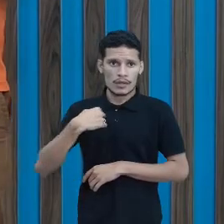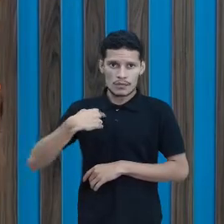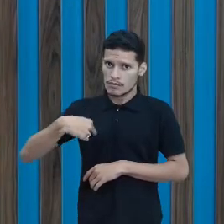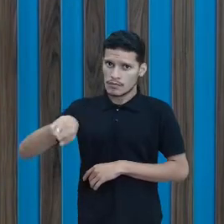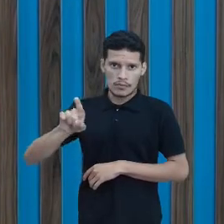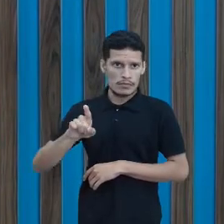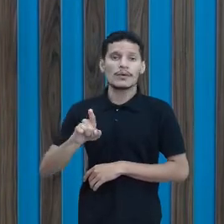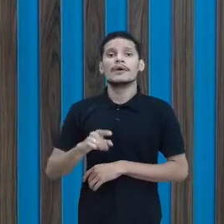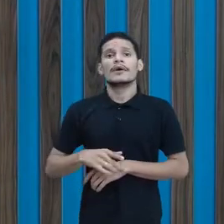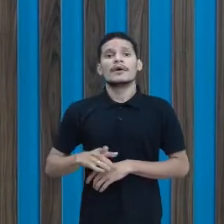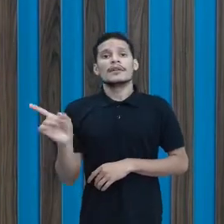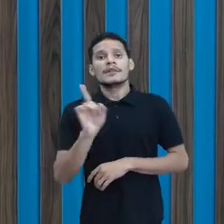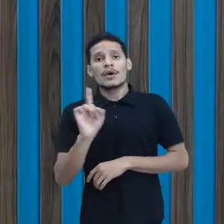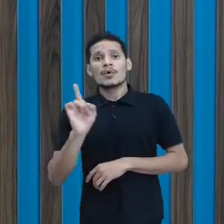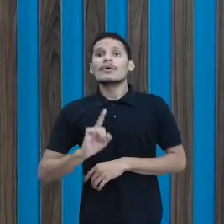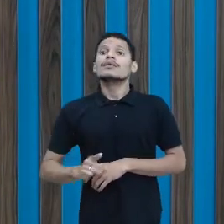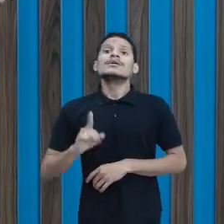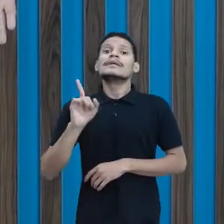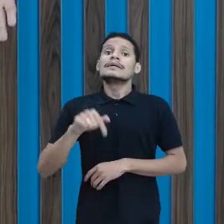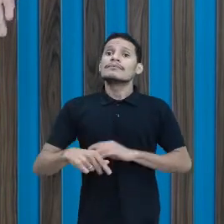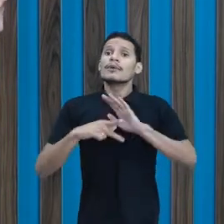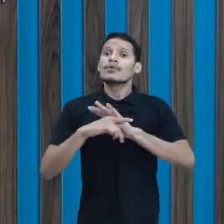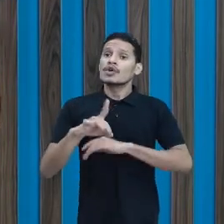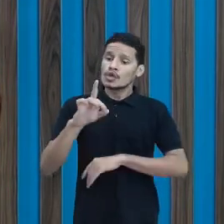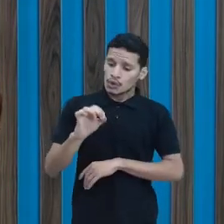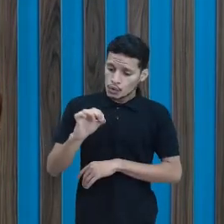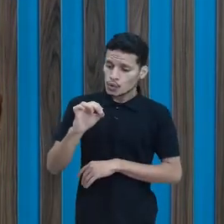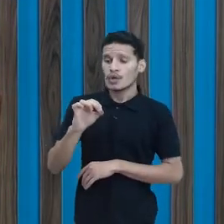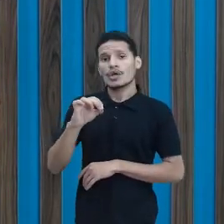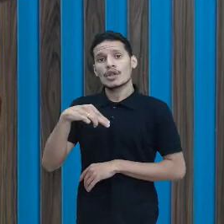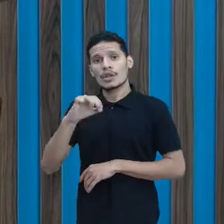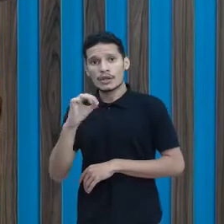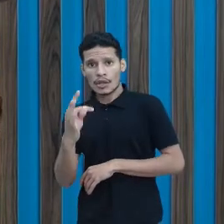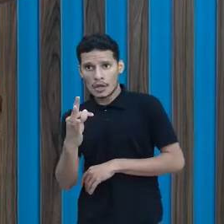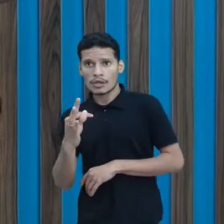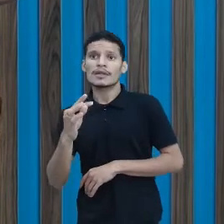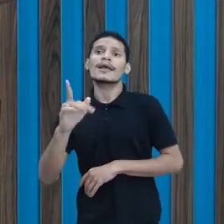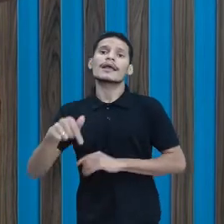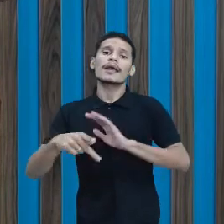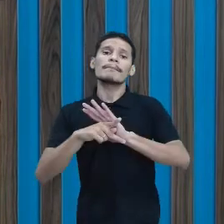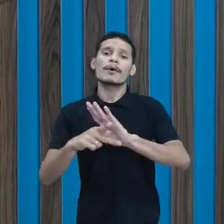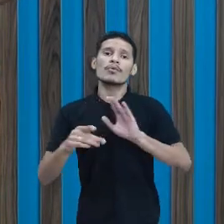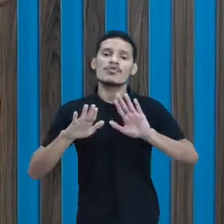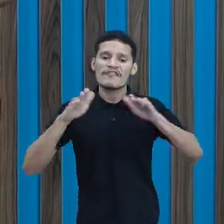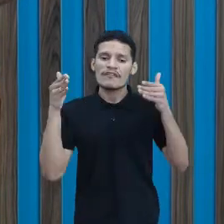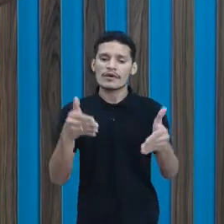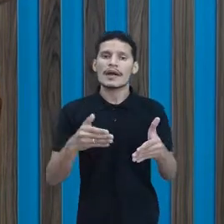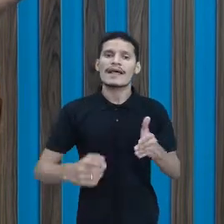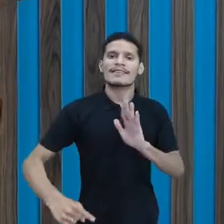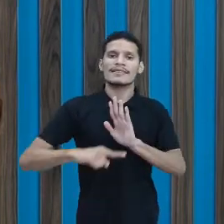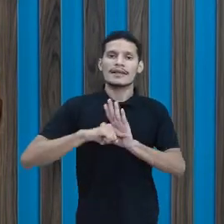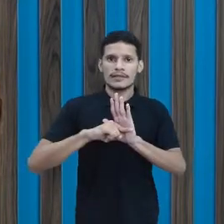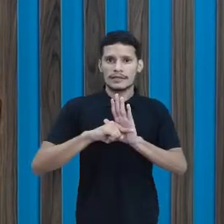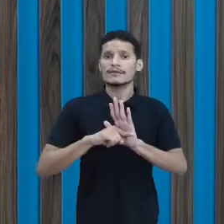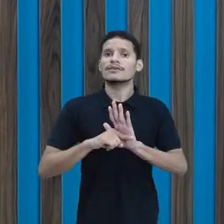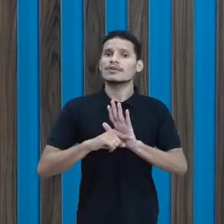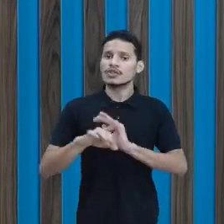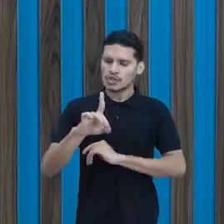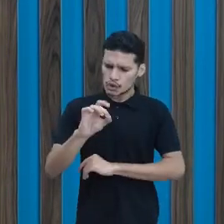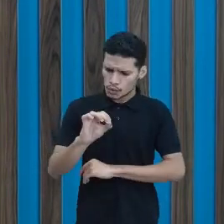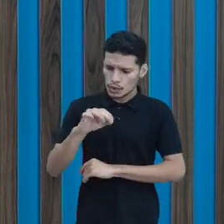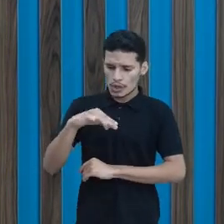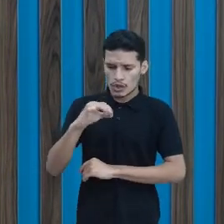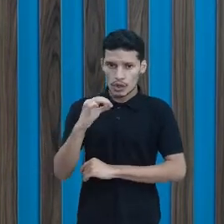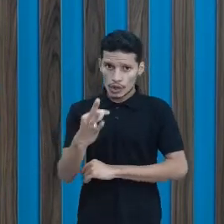quer enfatizar a forma negativa. Então, quando você quer falar, enfatizando a forma negativa, você fala do